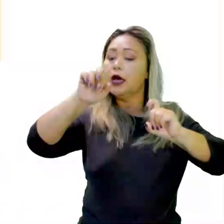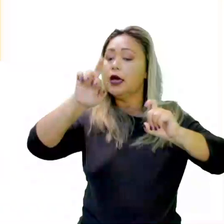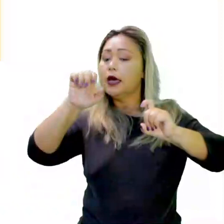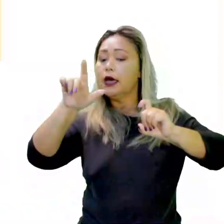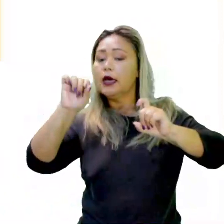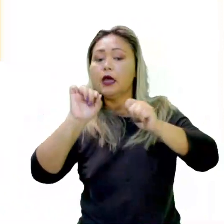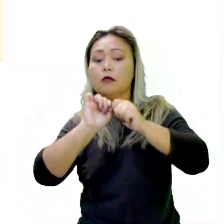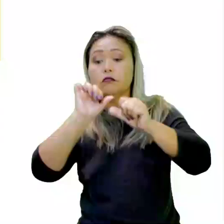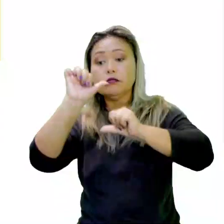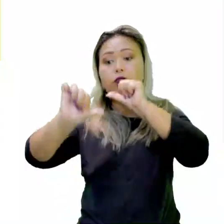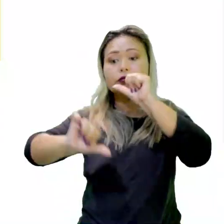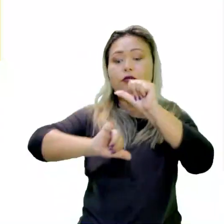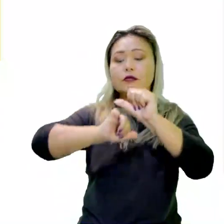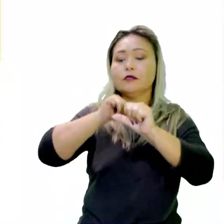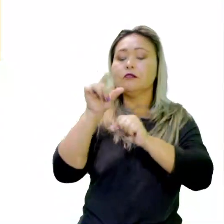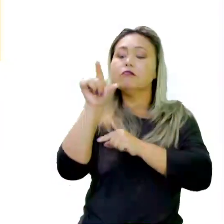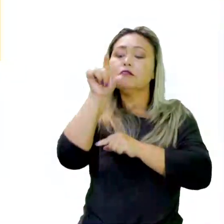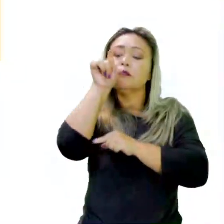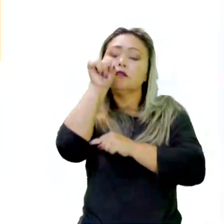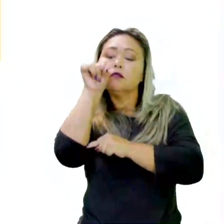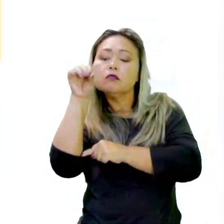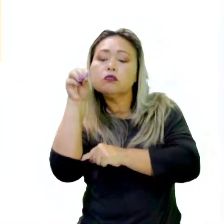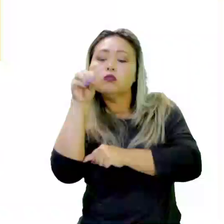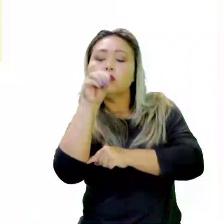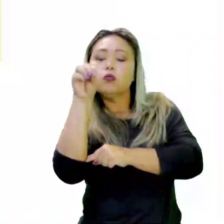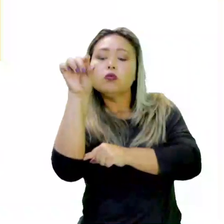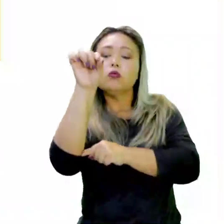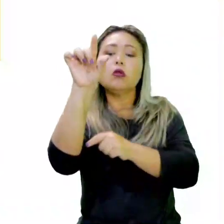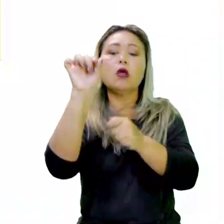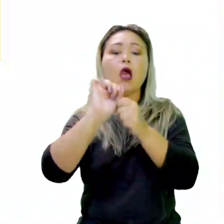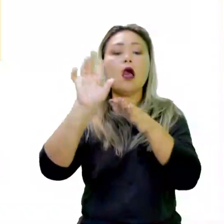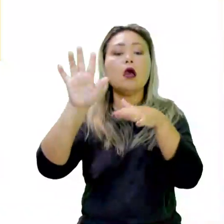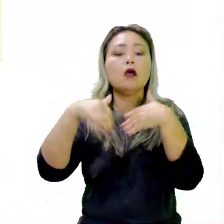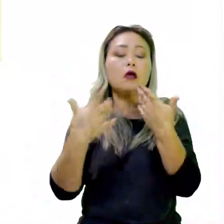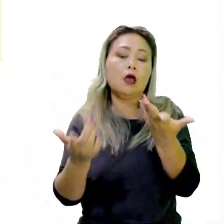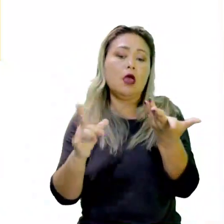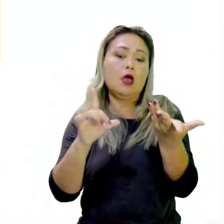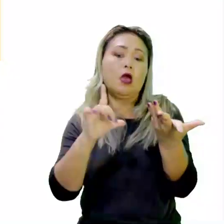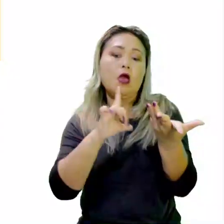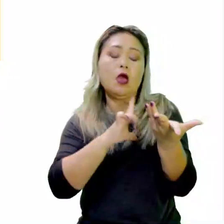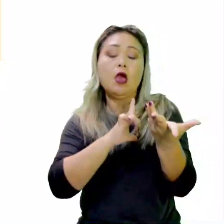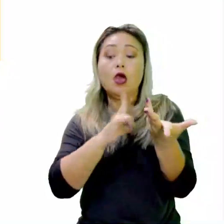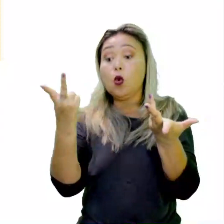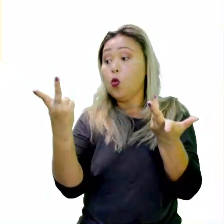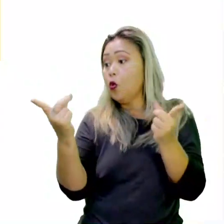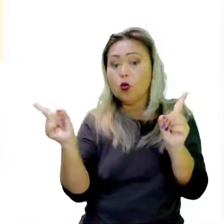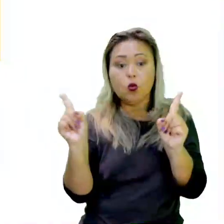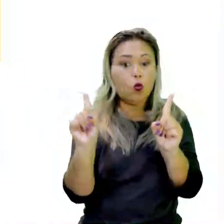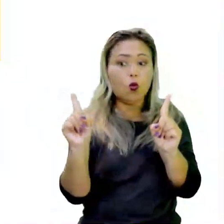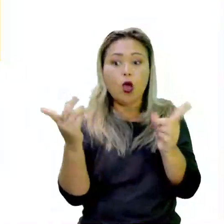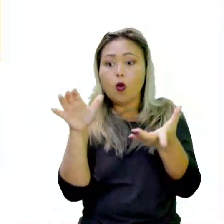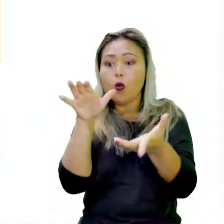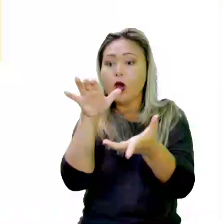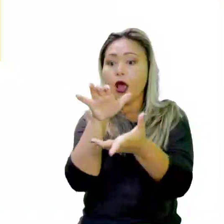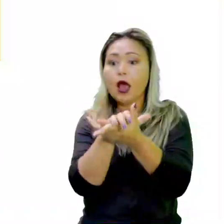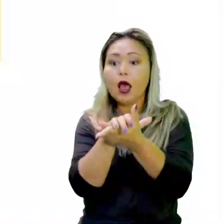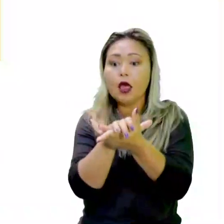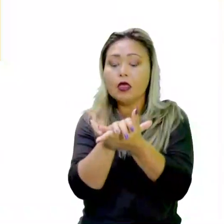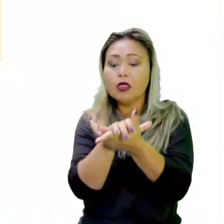cisne. E aí tem uma história interessante que eles tinham, assim, eles eram um casal e que tinham